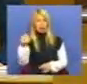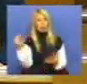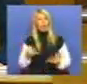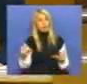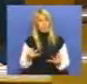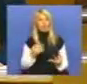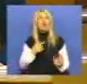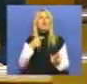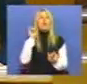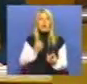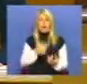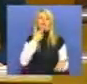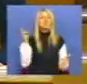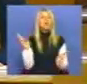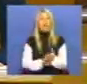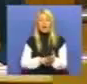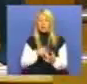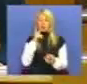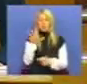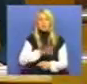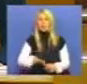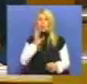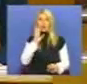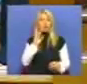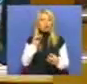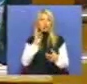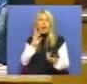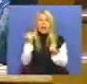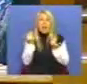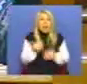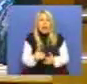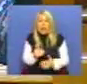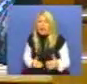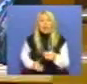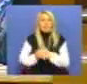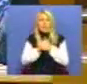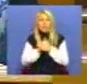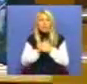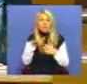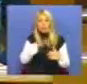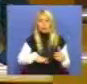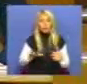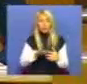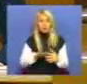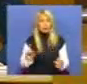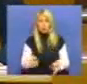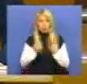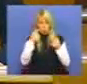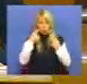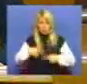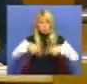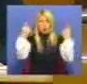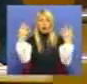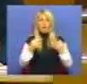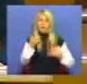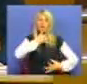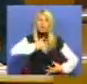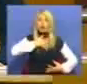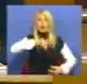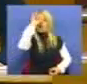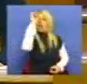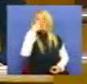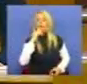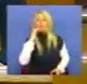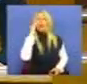situações limites na pirâmide social. Não, senhores deputados, não são. São os casos que ilustram, os casos que nos contam a história de